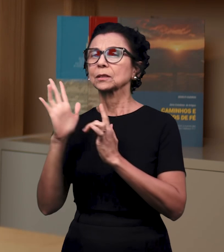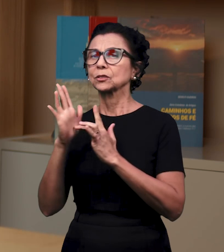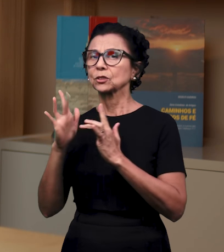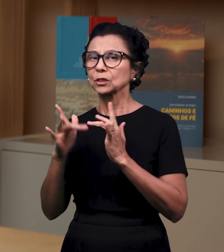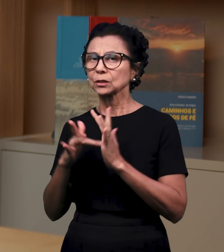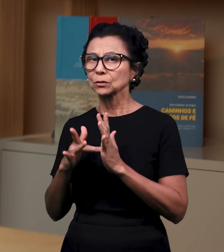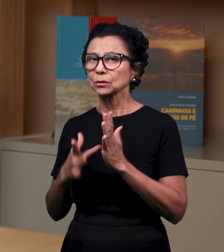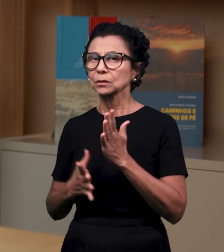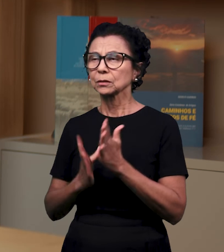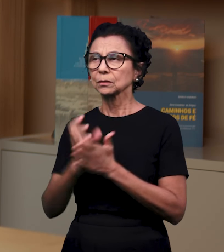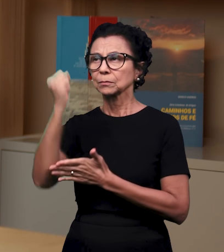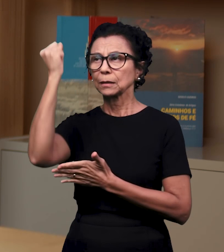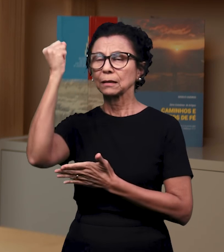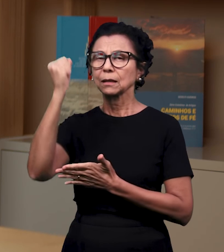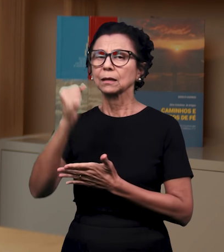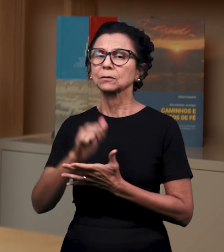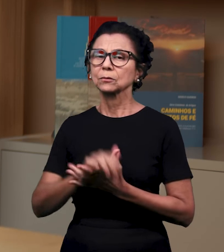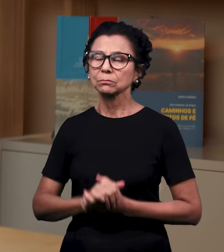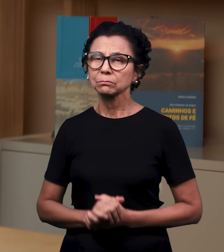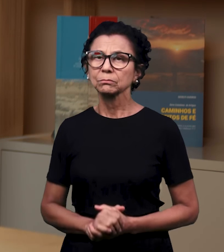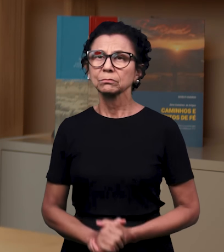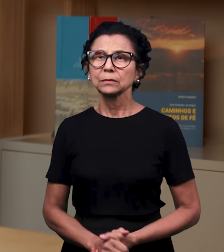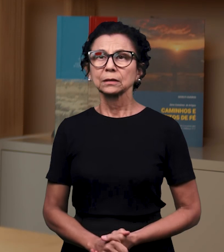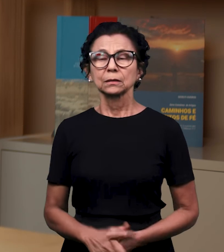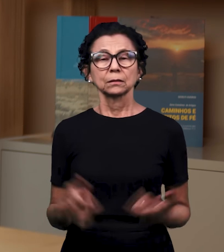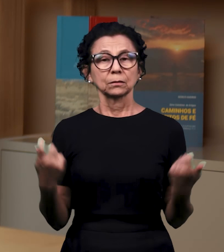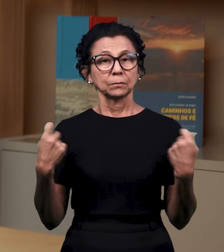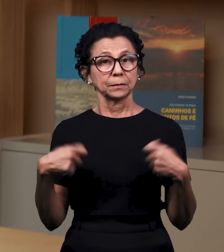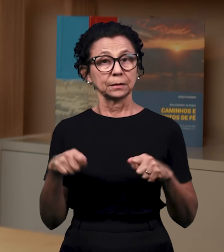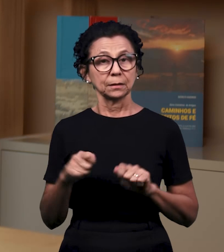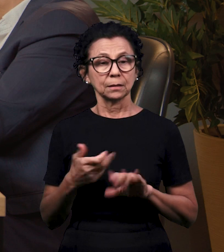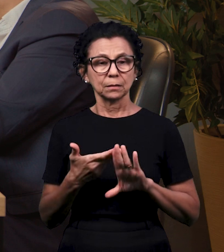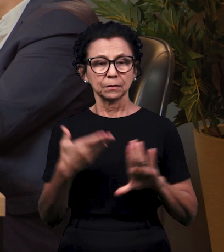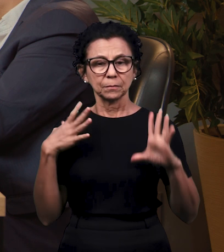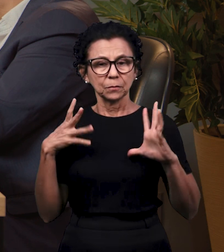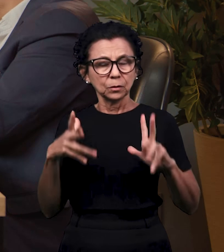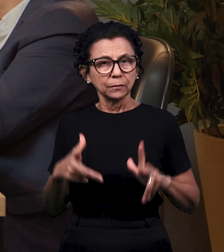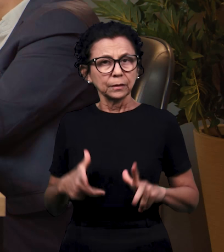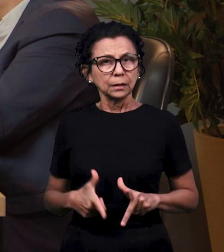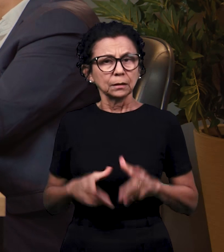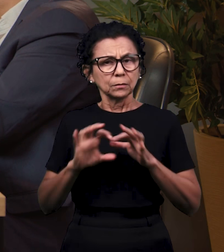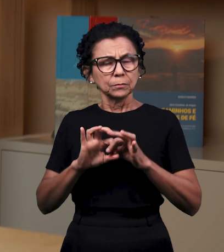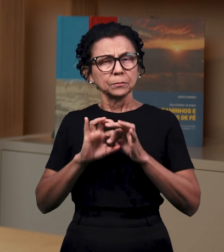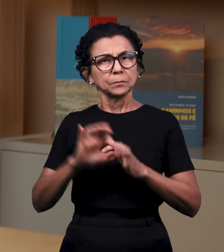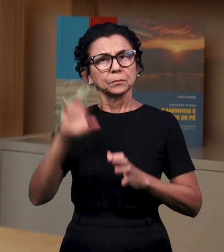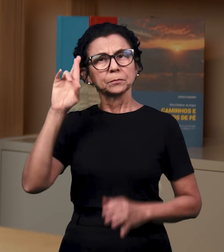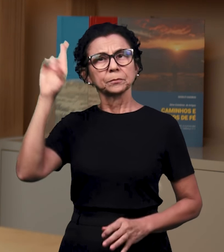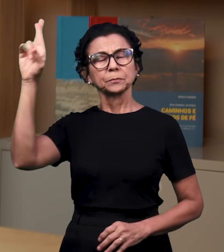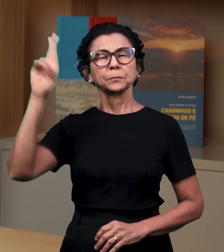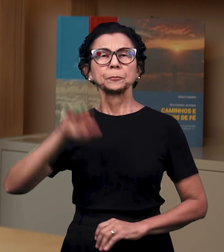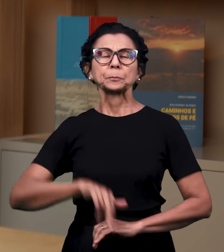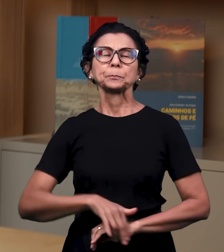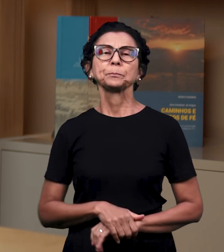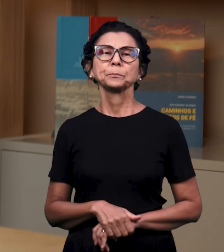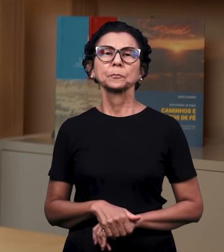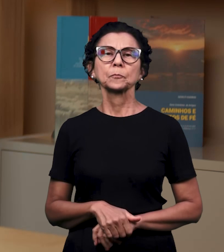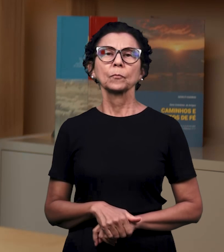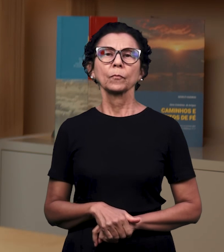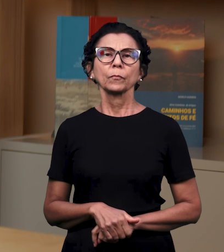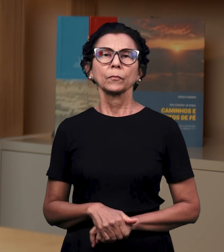deste mundo um dia, né? Para que ela possa viver com o Senhor. Tem um outro momento que